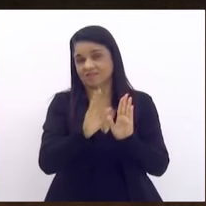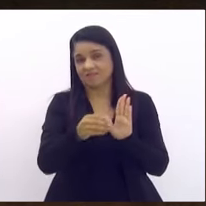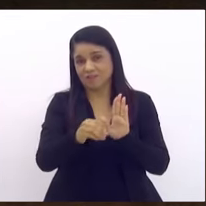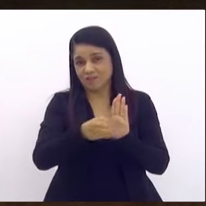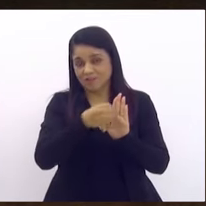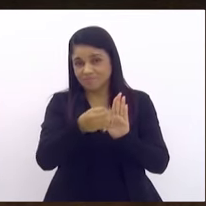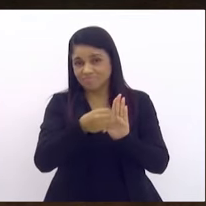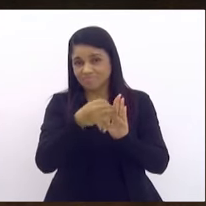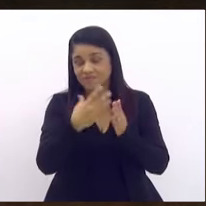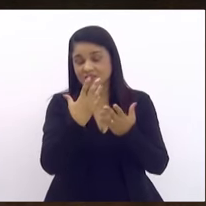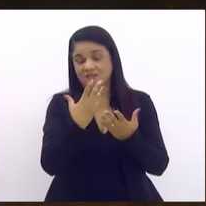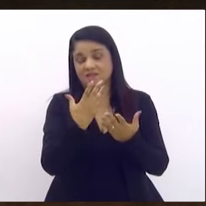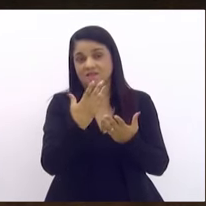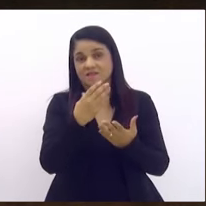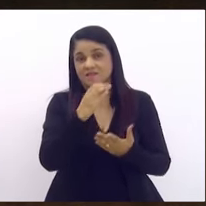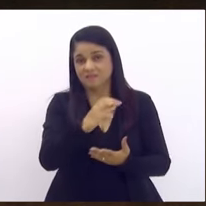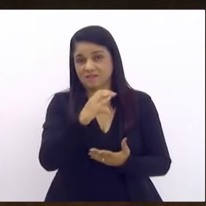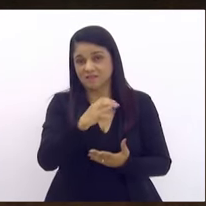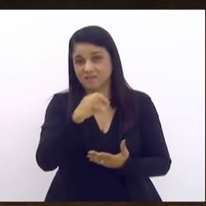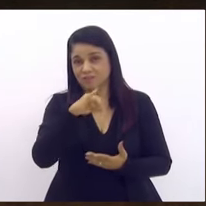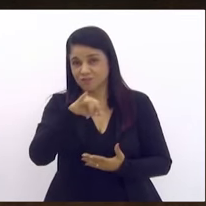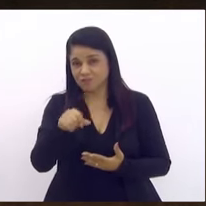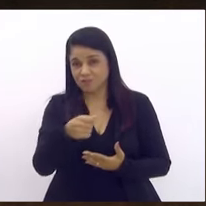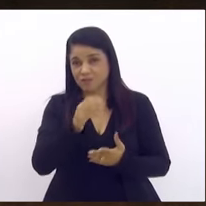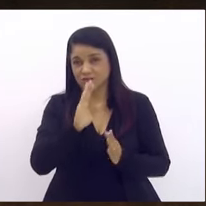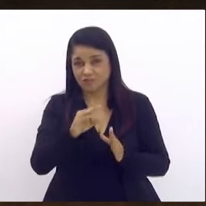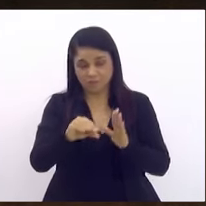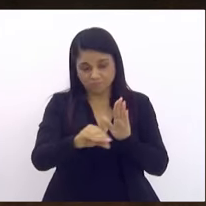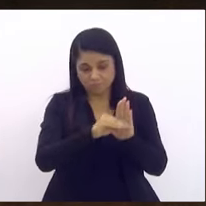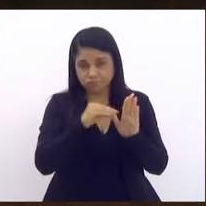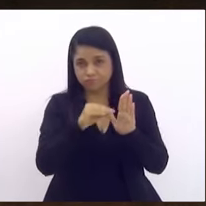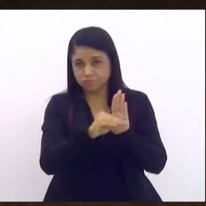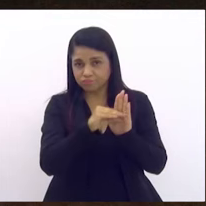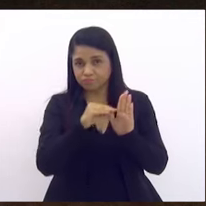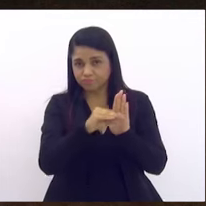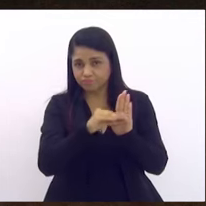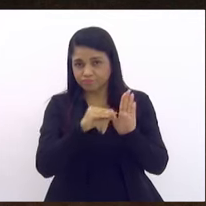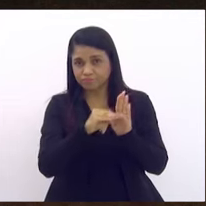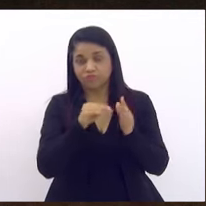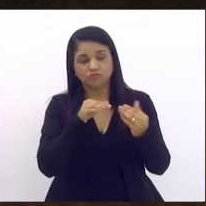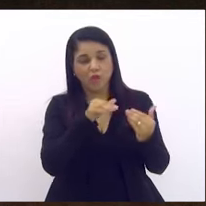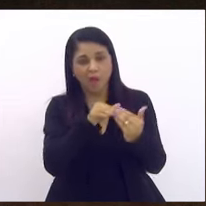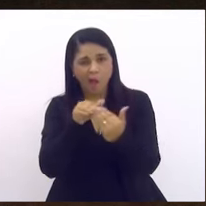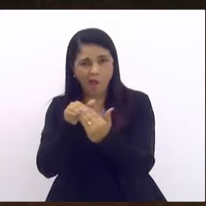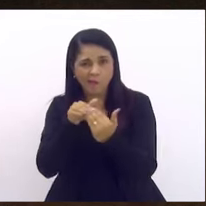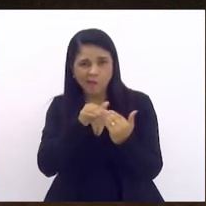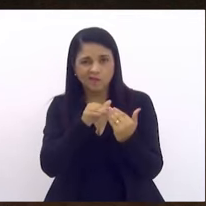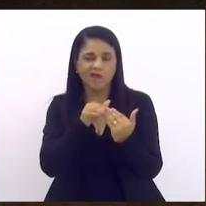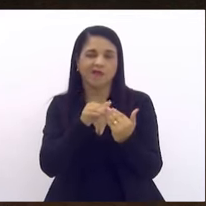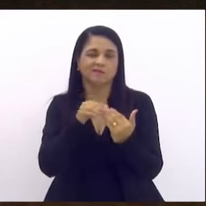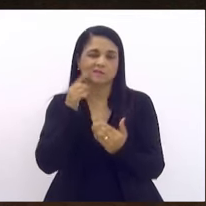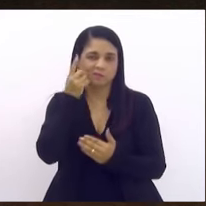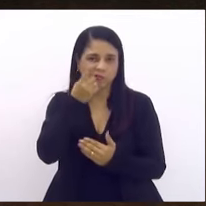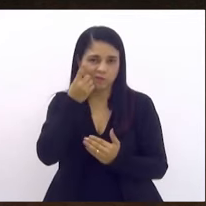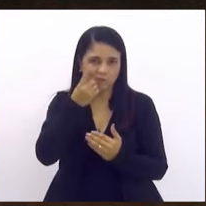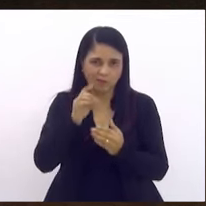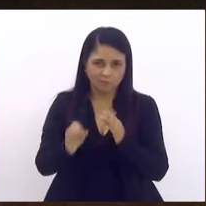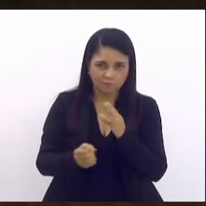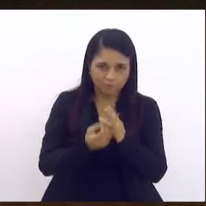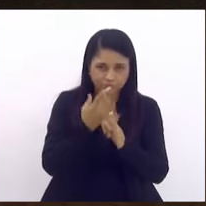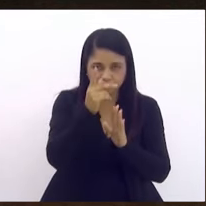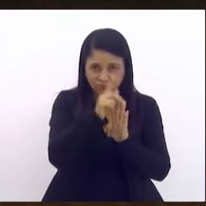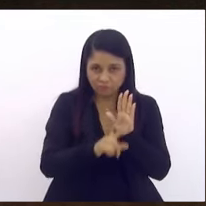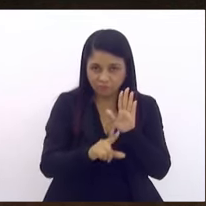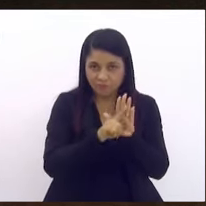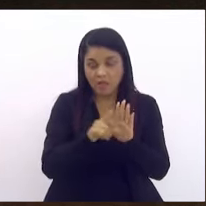recebe algumas emendas emendas inclusive que foram acordadas com o autor é fundamental que o Deputado Luiz Paulo